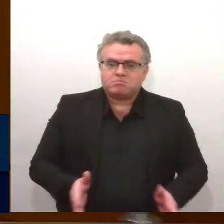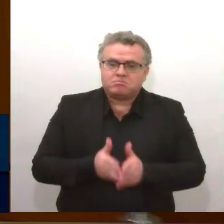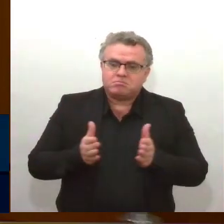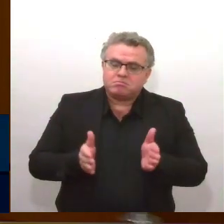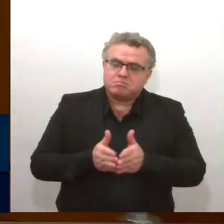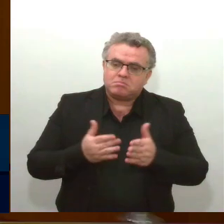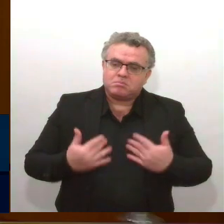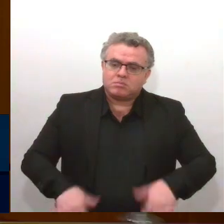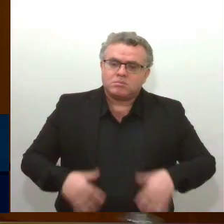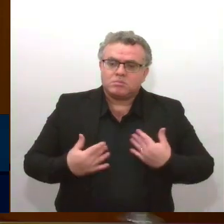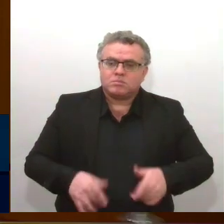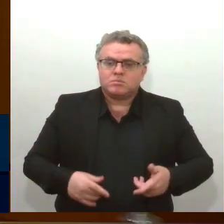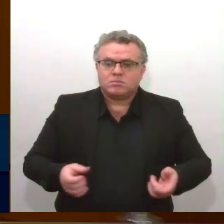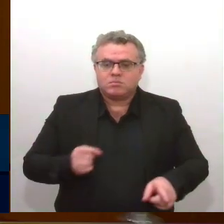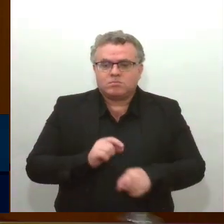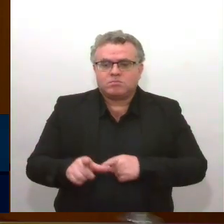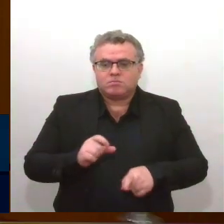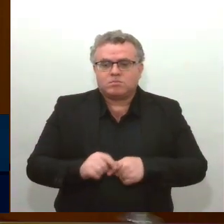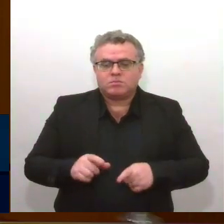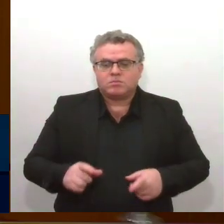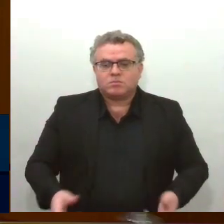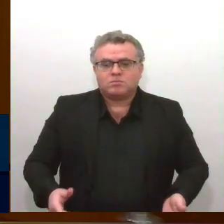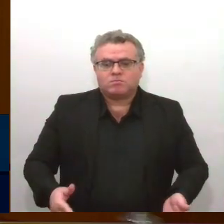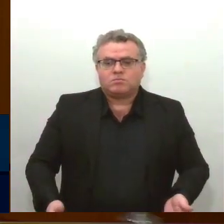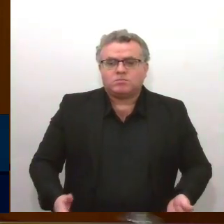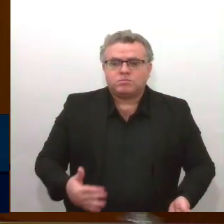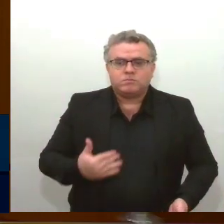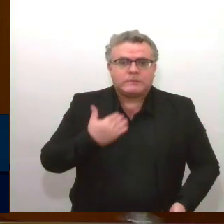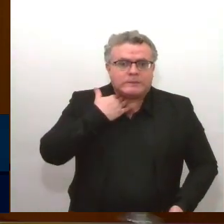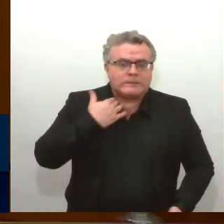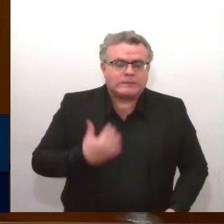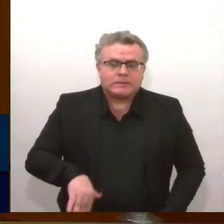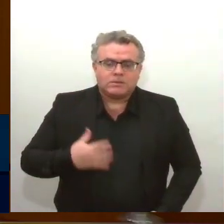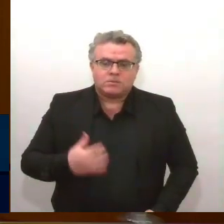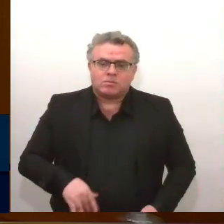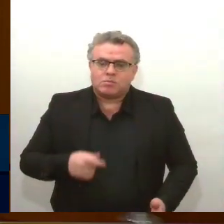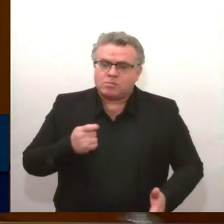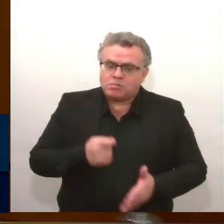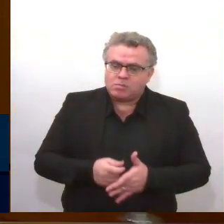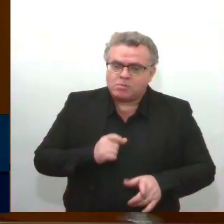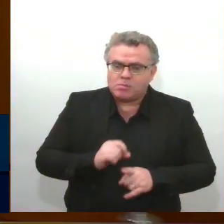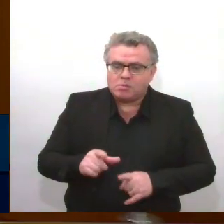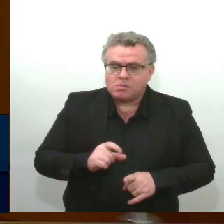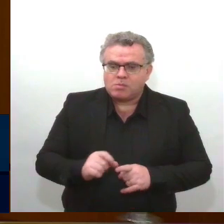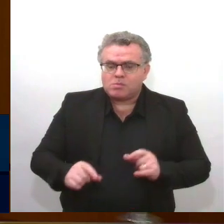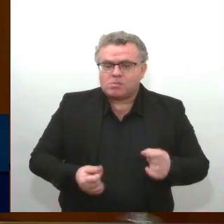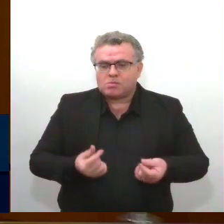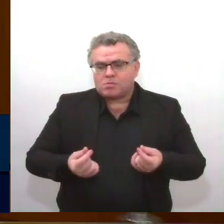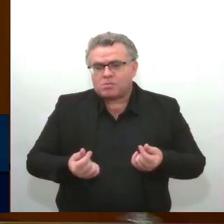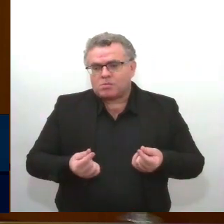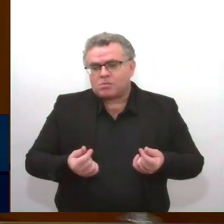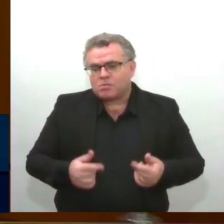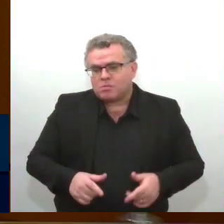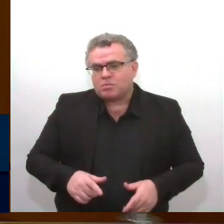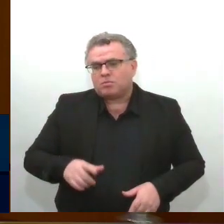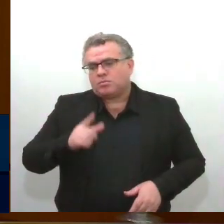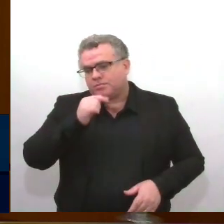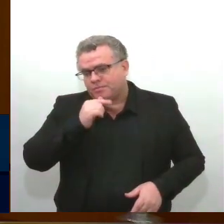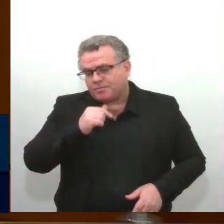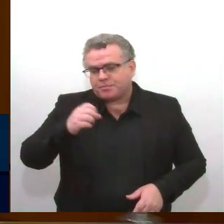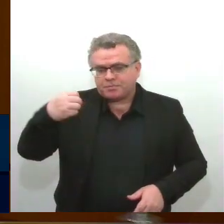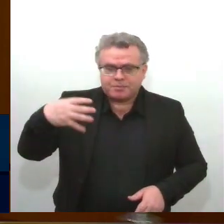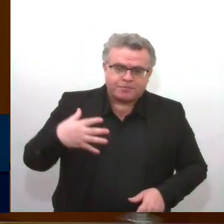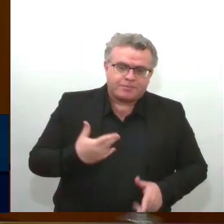pesa deputada linda porque quando você paga o aluguel a conta de água a conta de luz quase não sobra nada